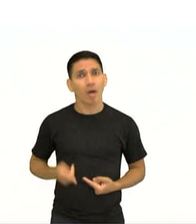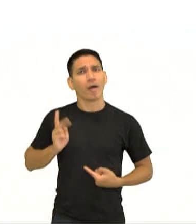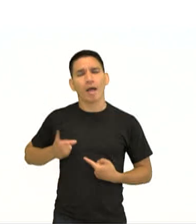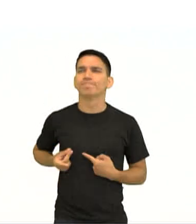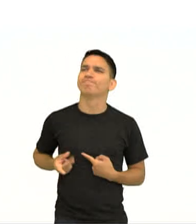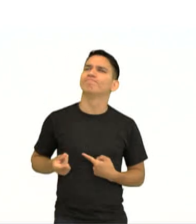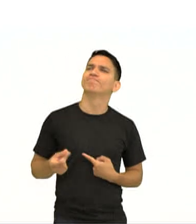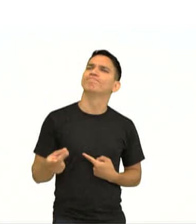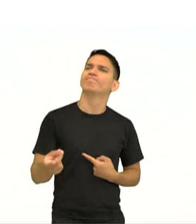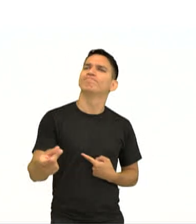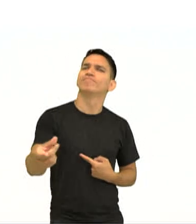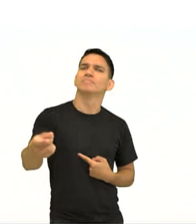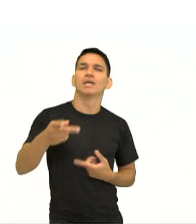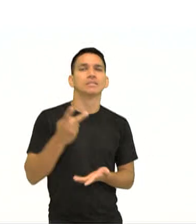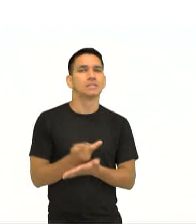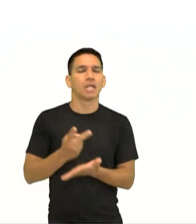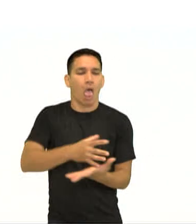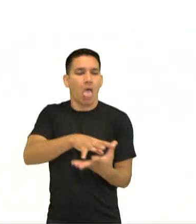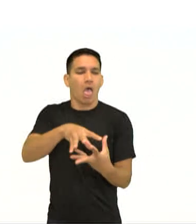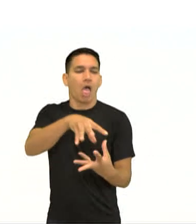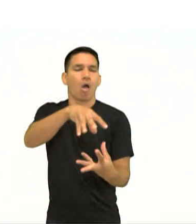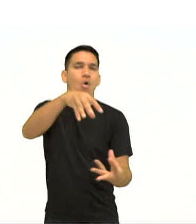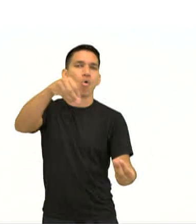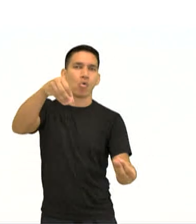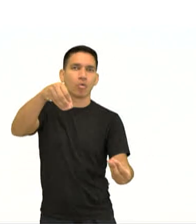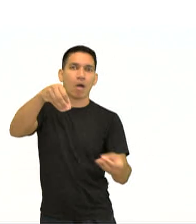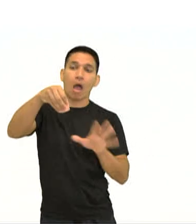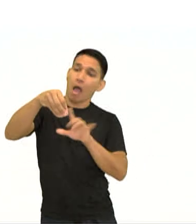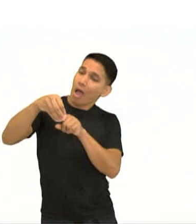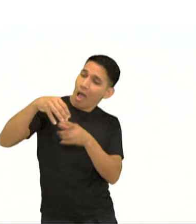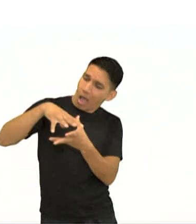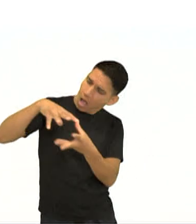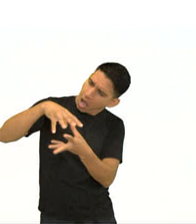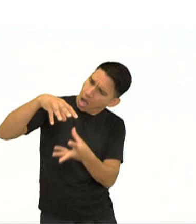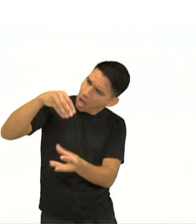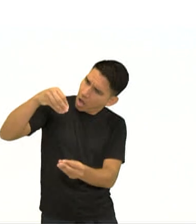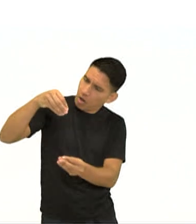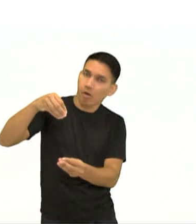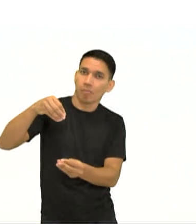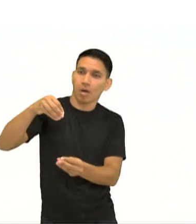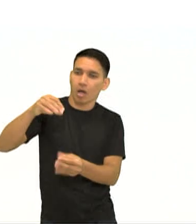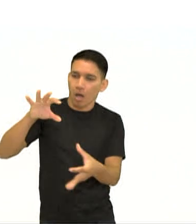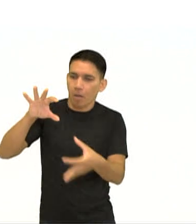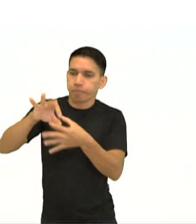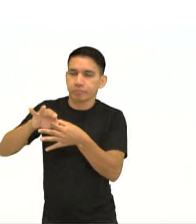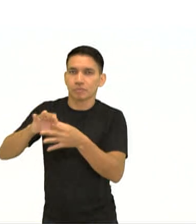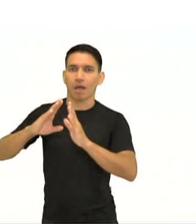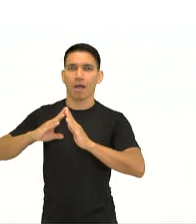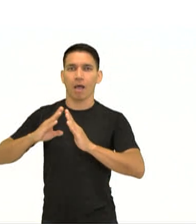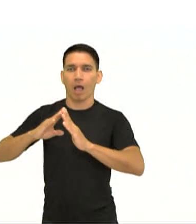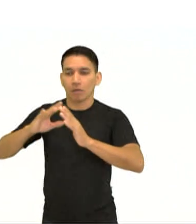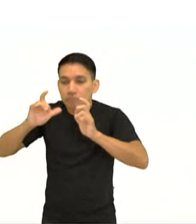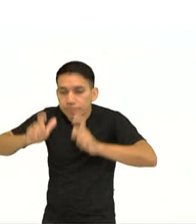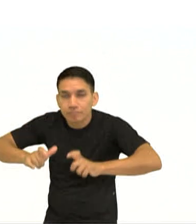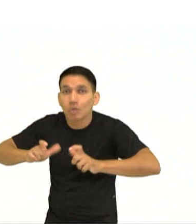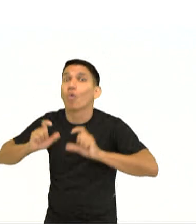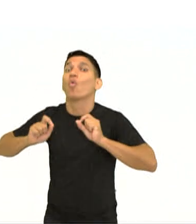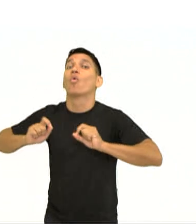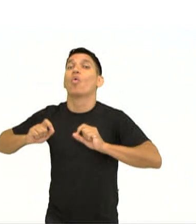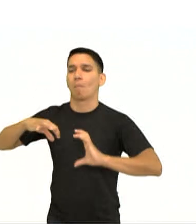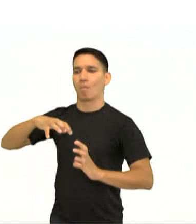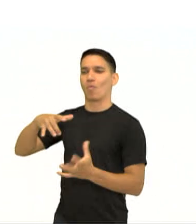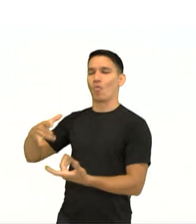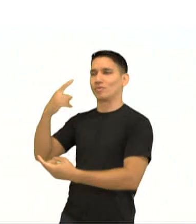essencialmente alma. A alma teria residido no chamado mundo das ideias, onde todos os conhecimentos